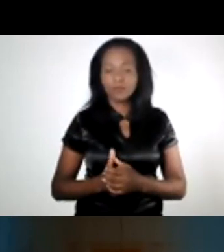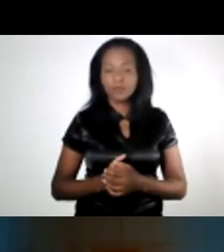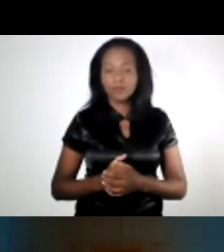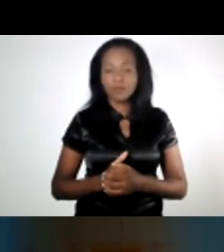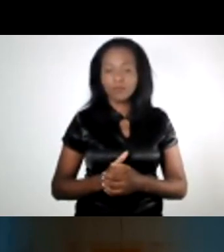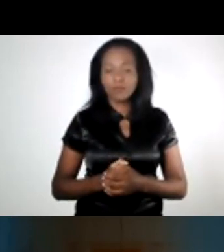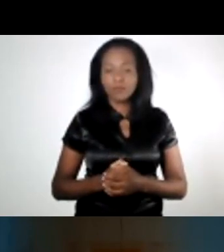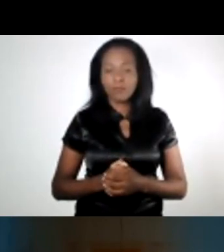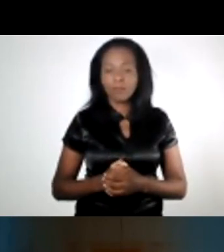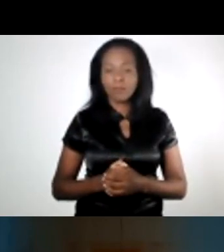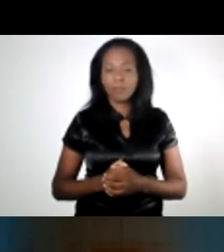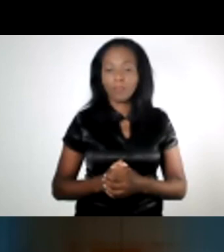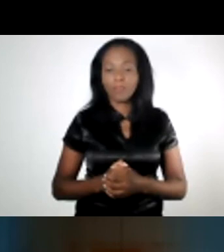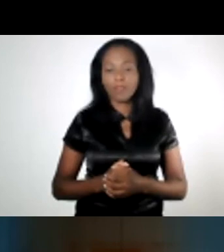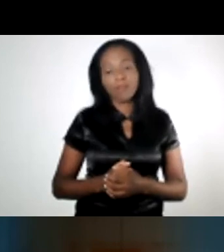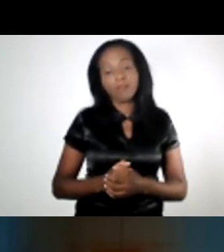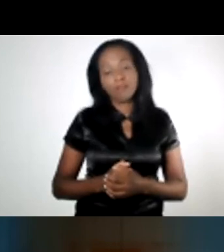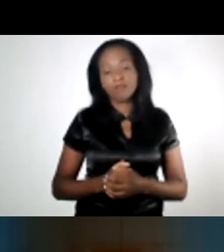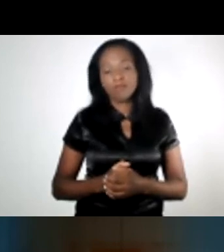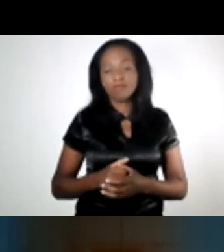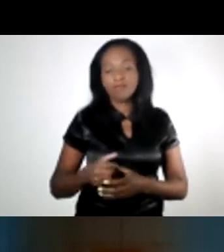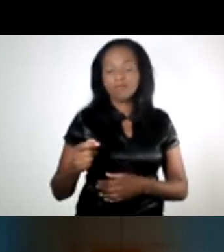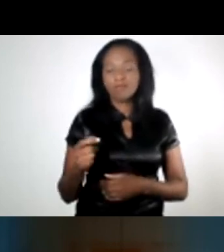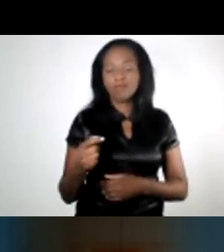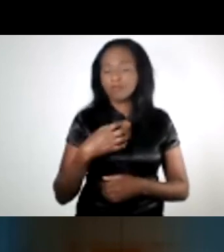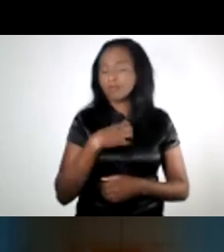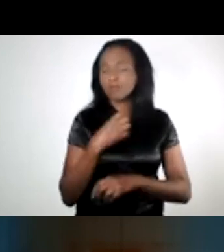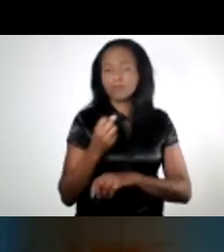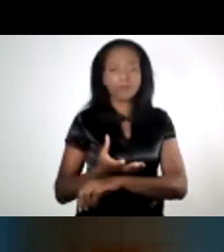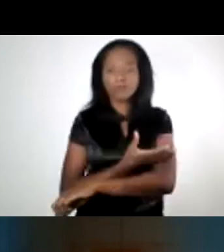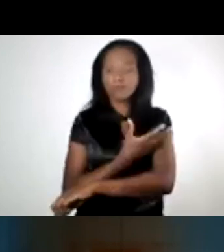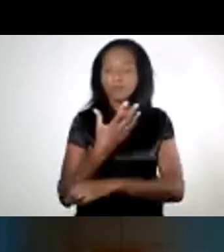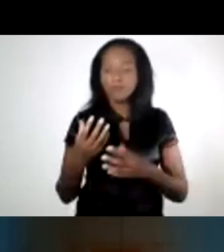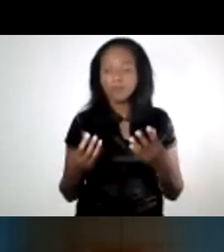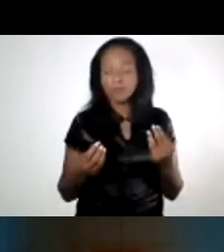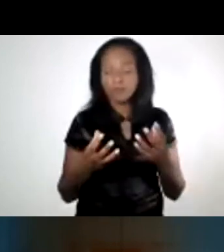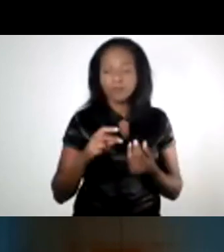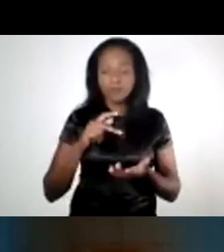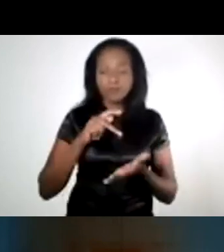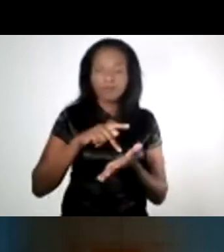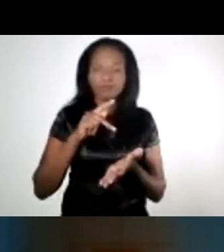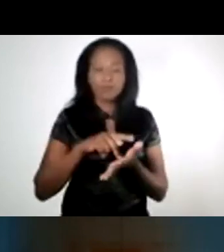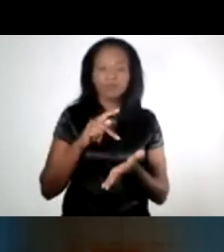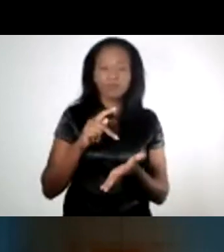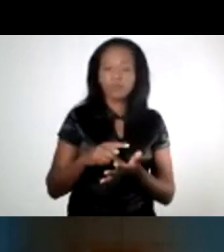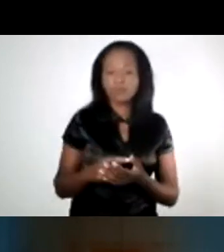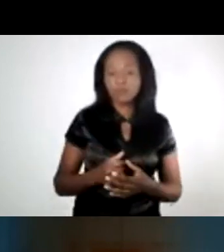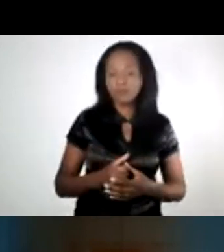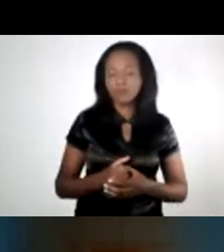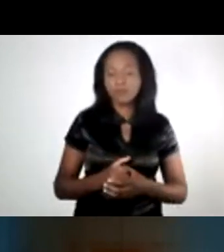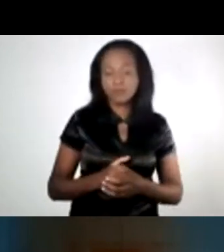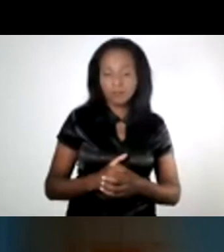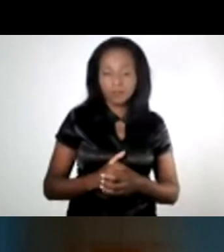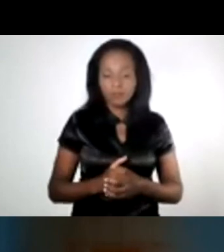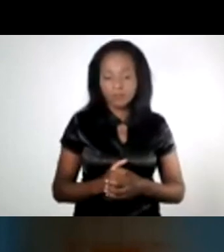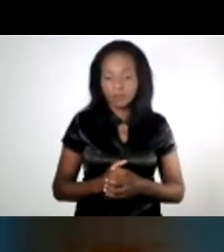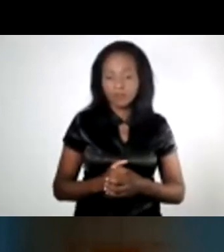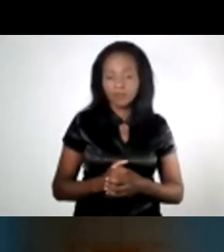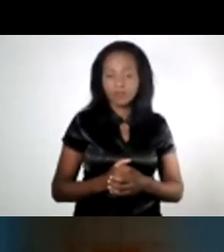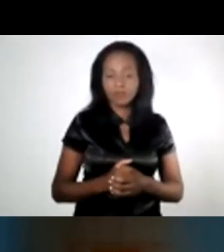Ai, gente, a gente que tá... Nossa, eu tô emocionada aqui, de verdade. Eu tô em estado de